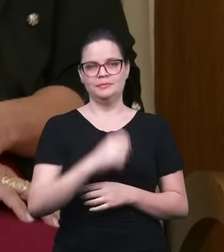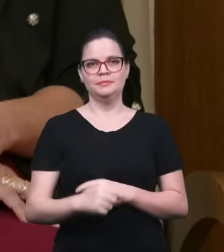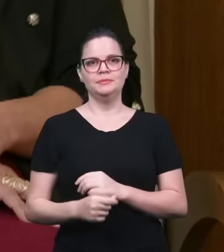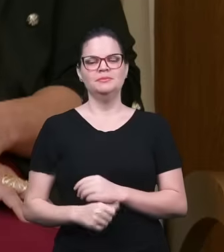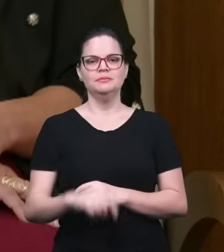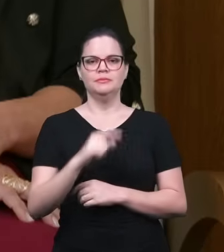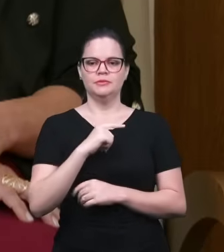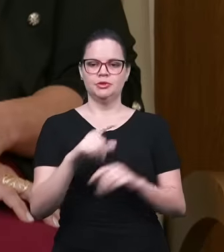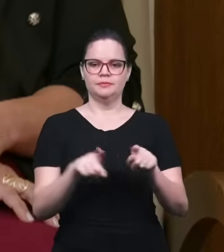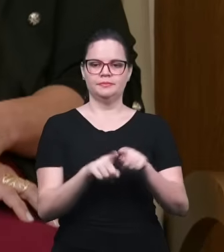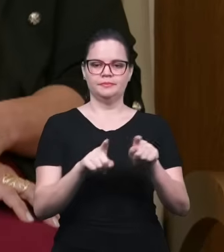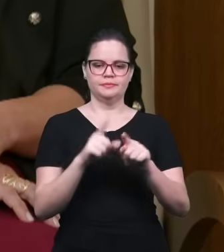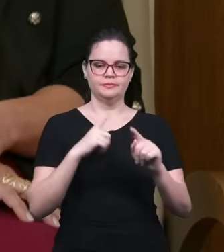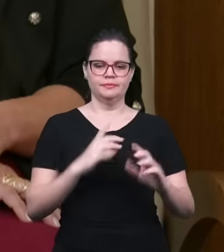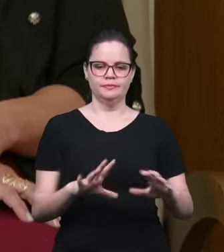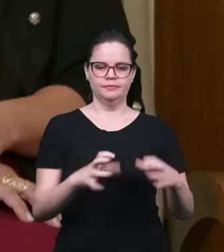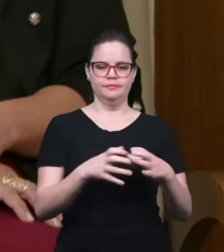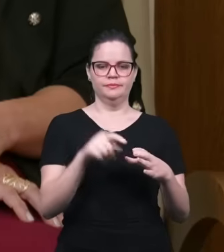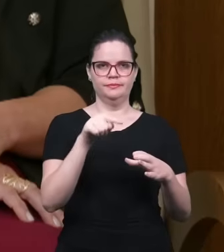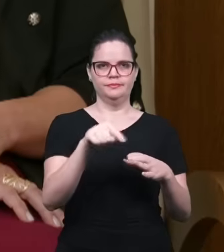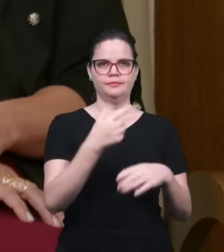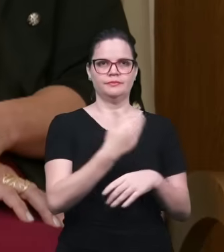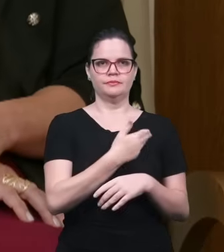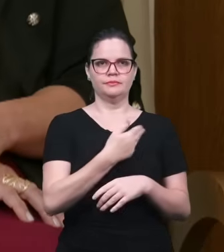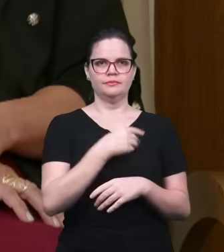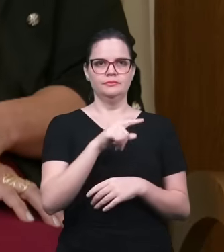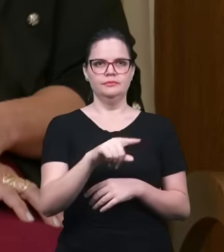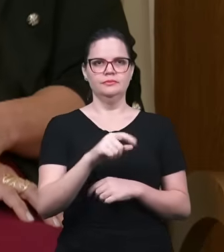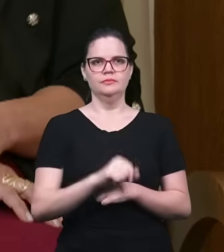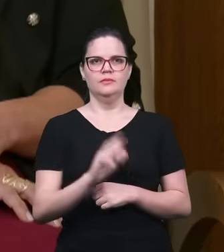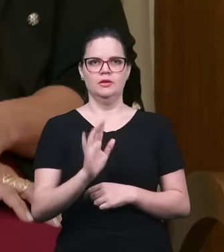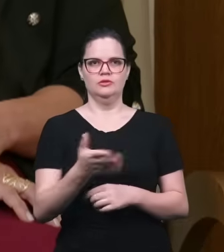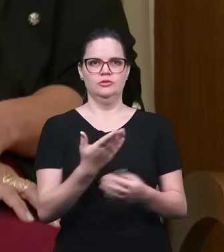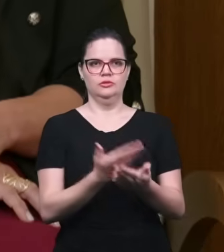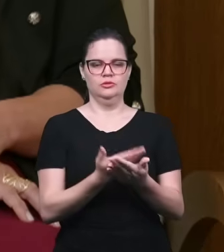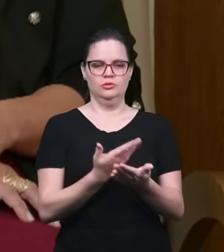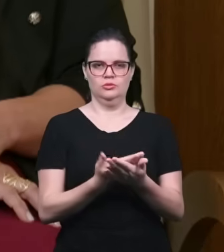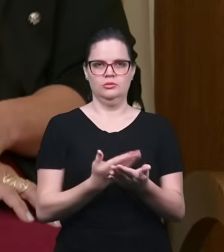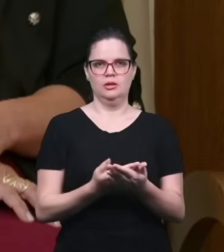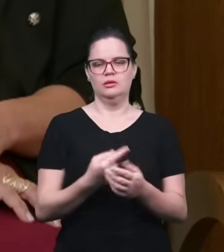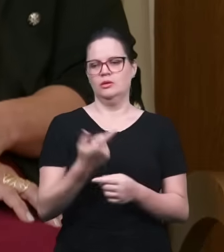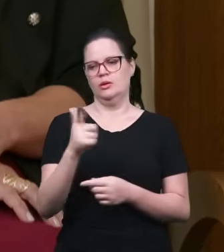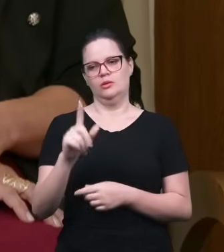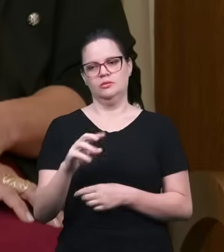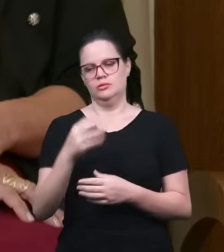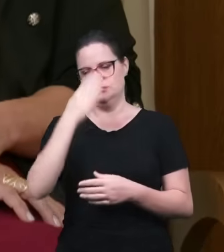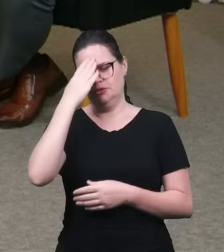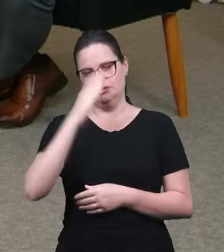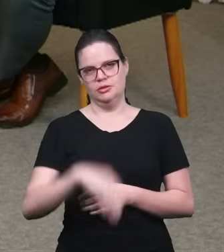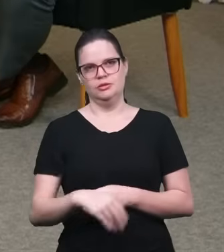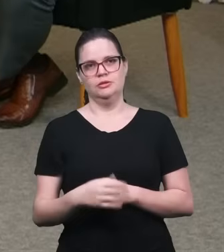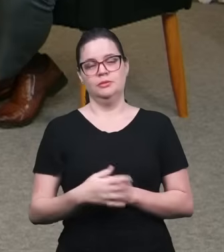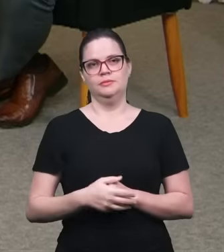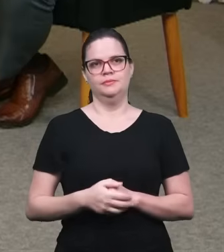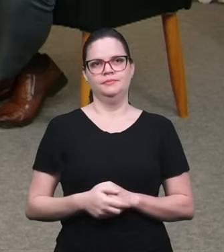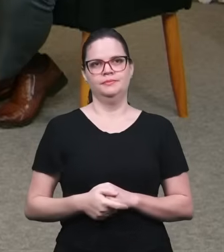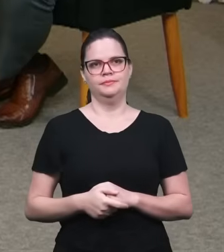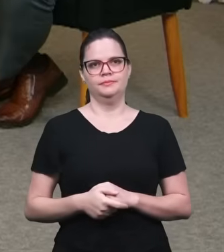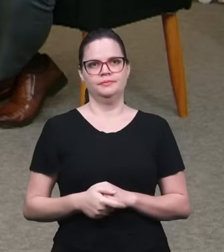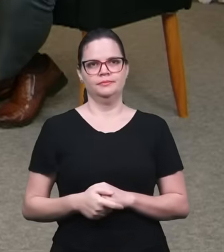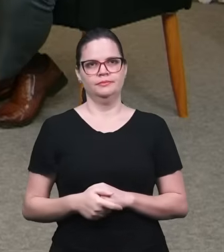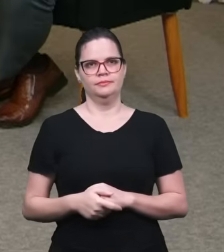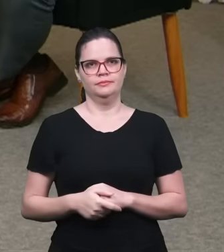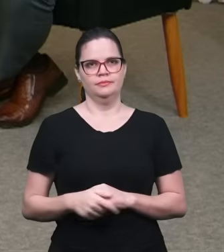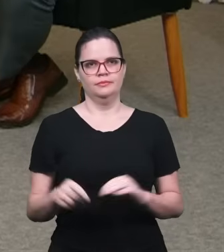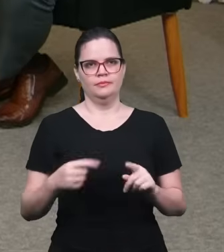até evangélicos no meio, que tinham seguido, estudado, outros infelizmente não conseguiram. Mas quando nós fomos,